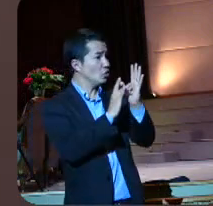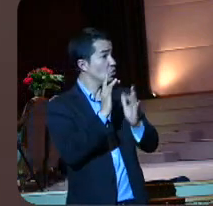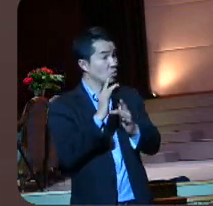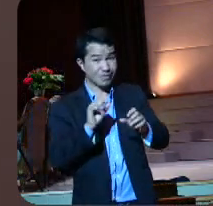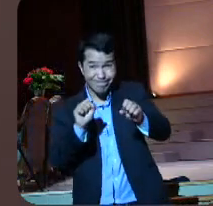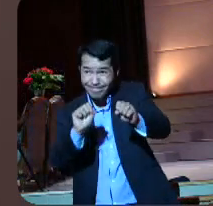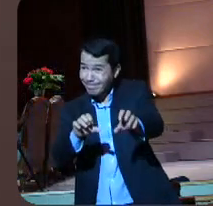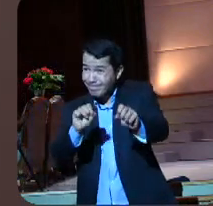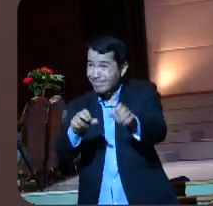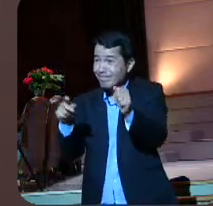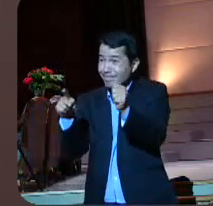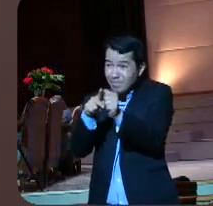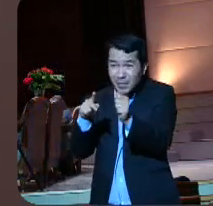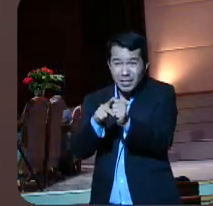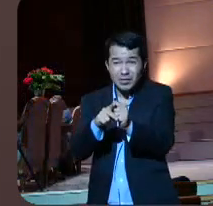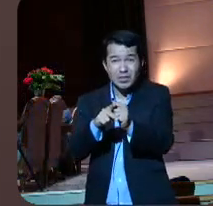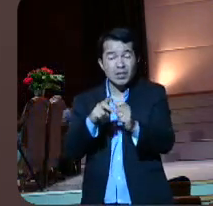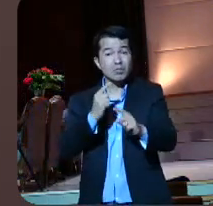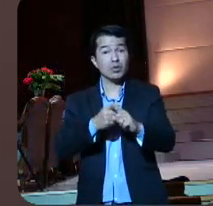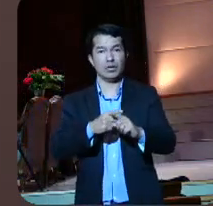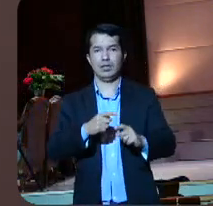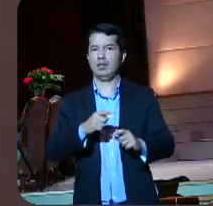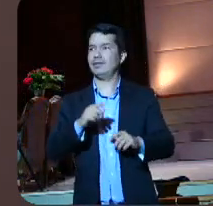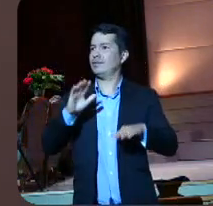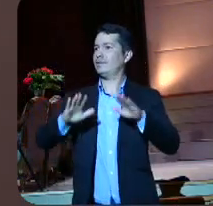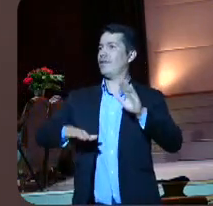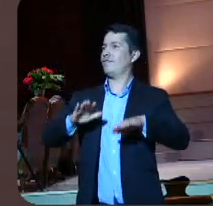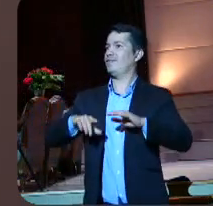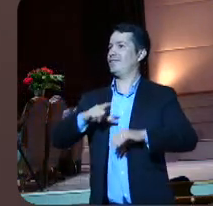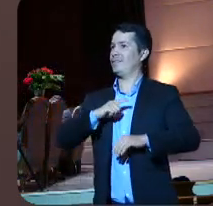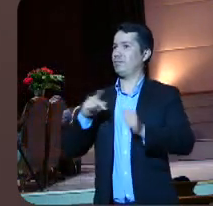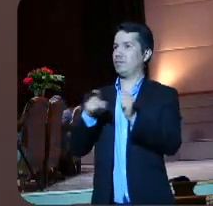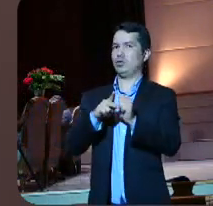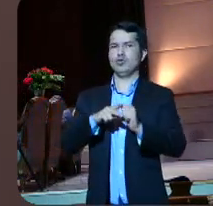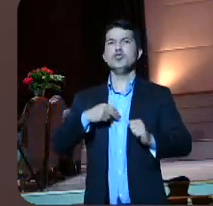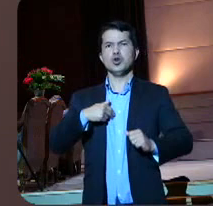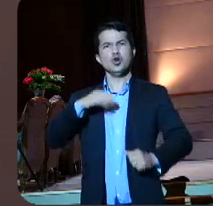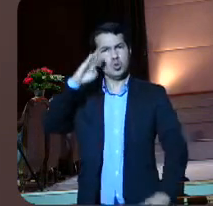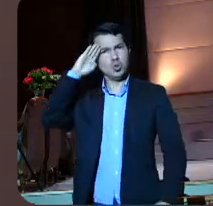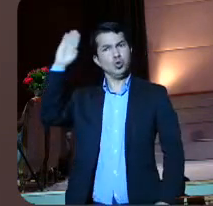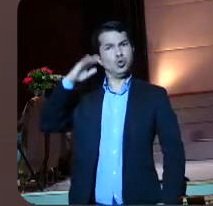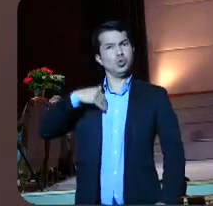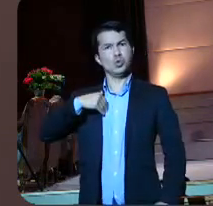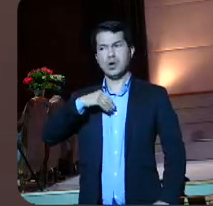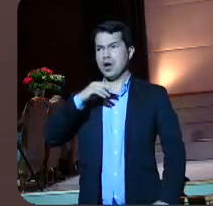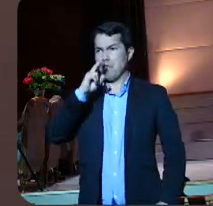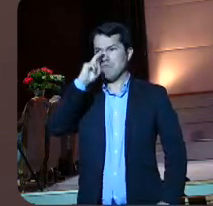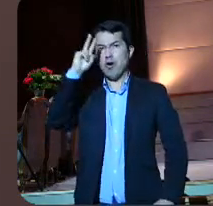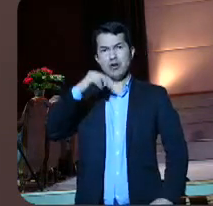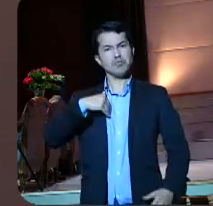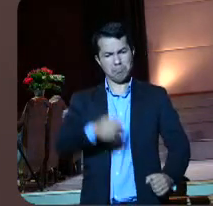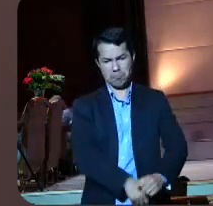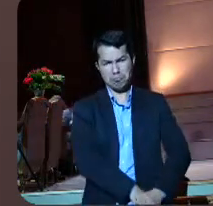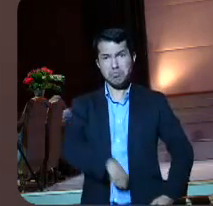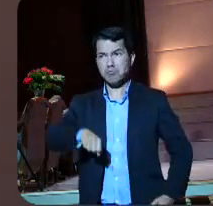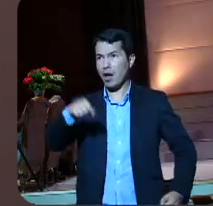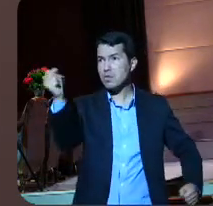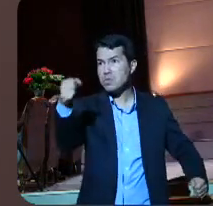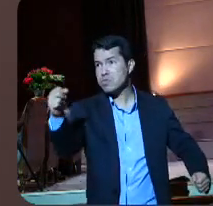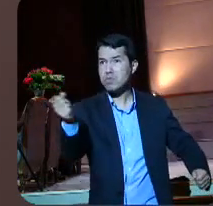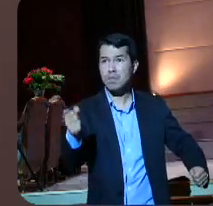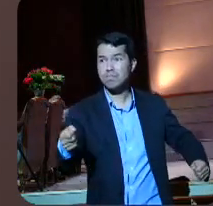para pegar a espada, porque talvez para pegar a espada ele tivesse preparado, mas para sofrer confrontos